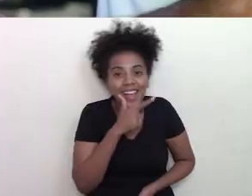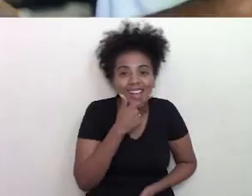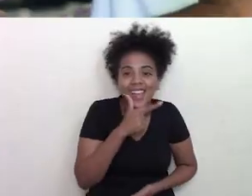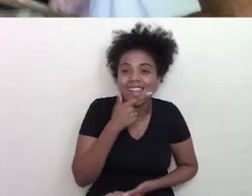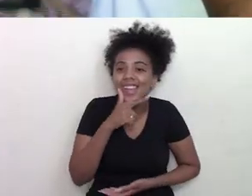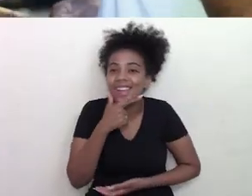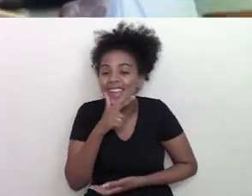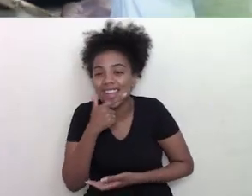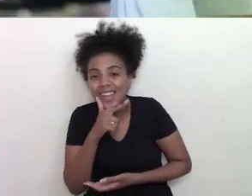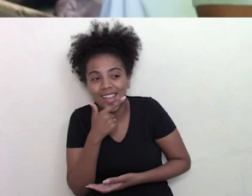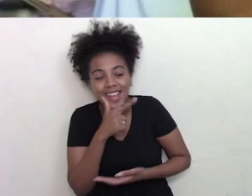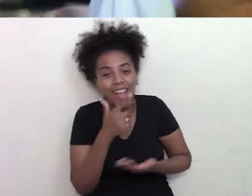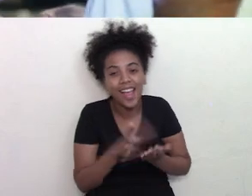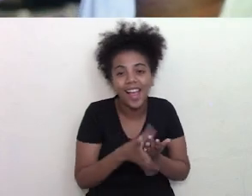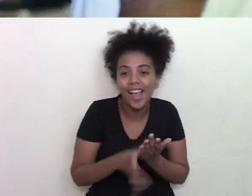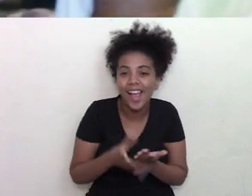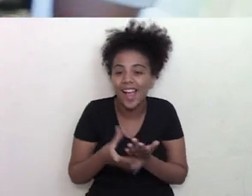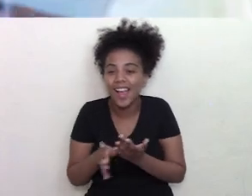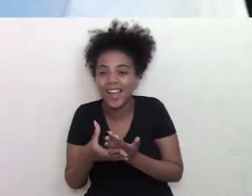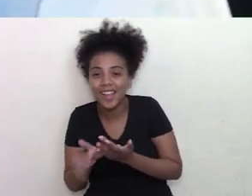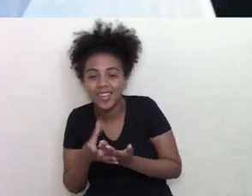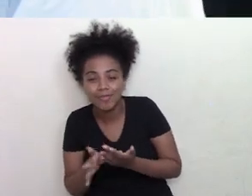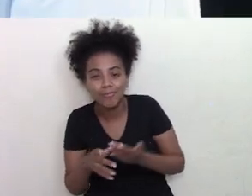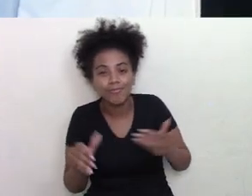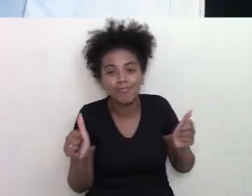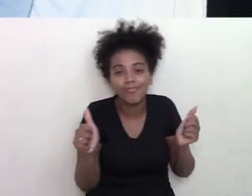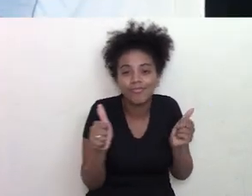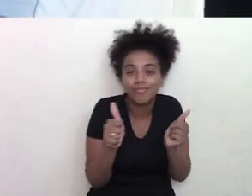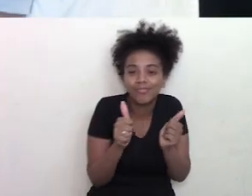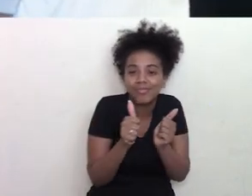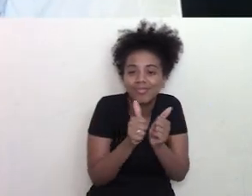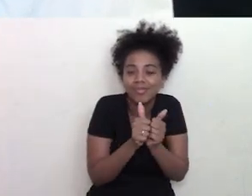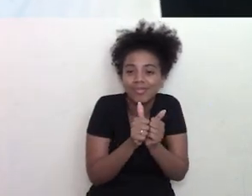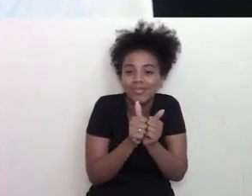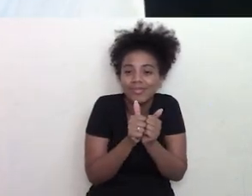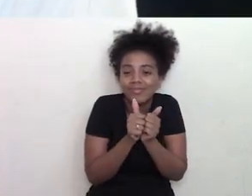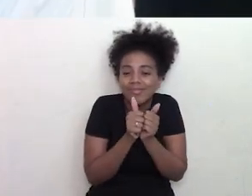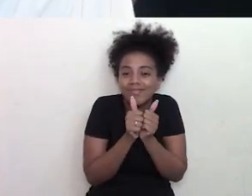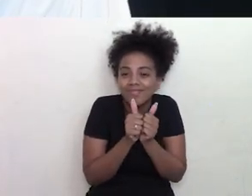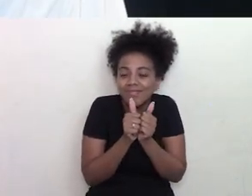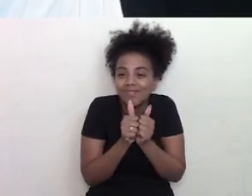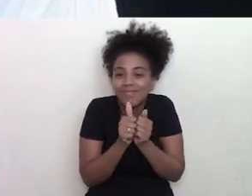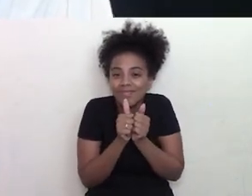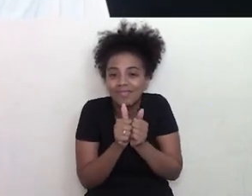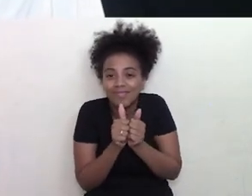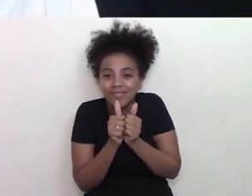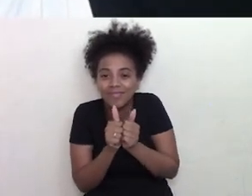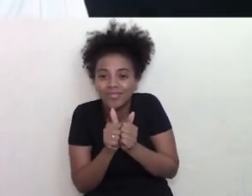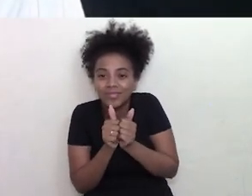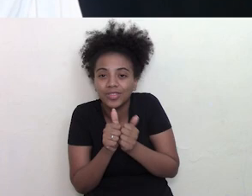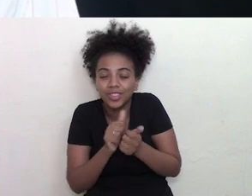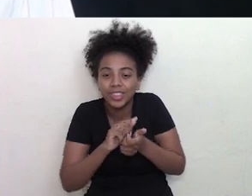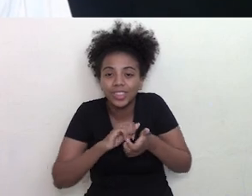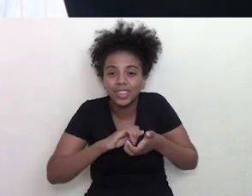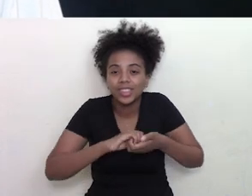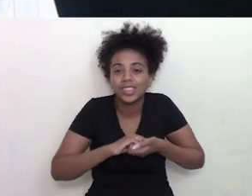sorrisos. Aê! Da gente juntinho na noite de frio.